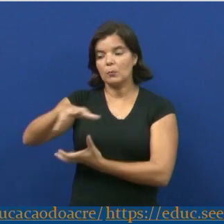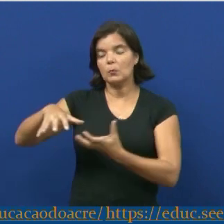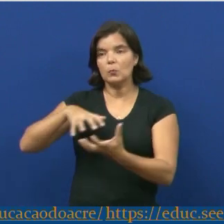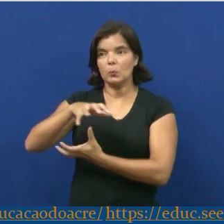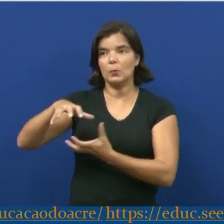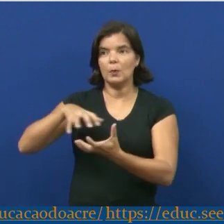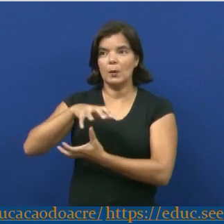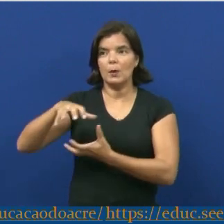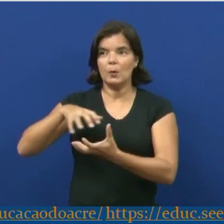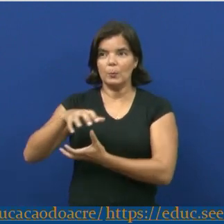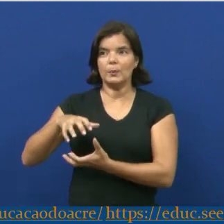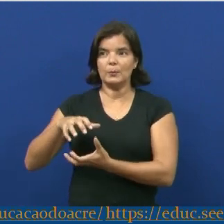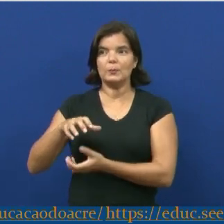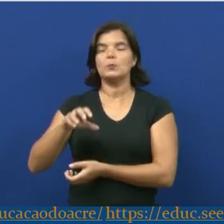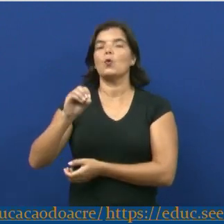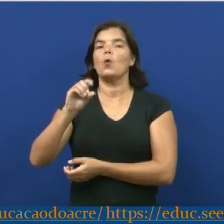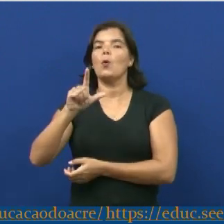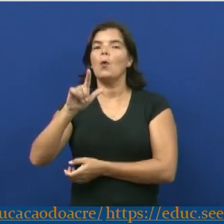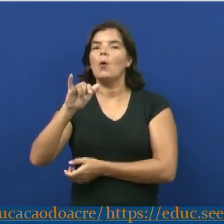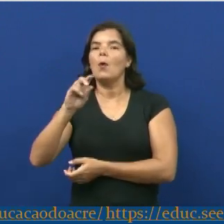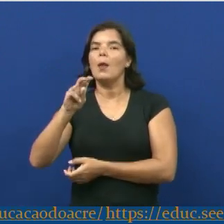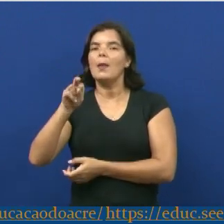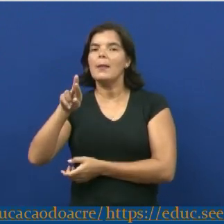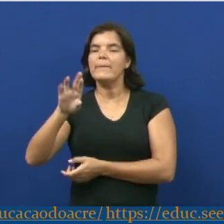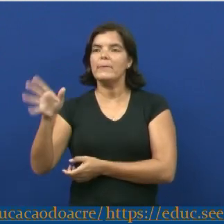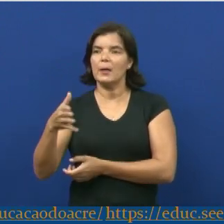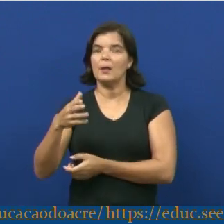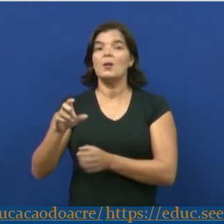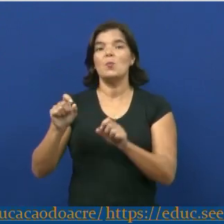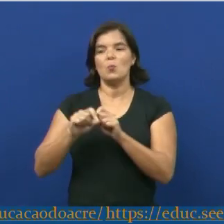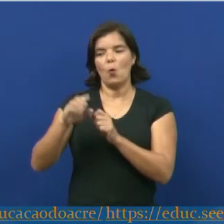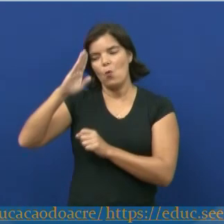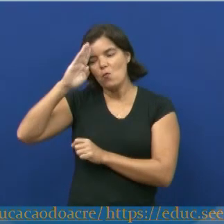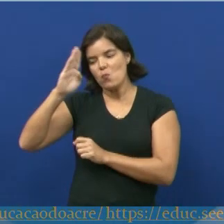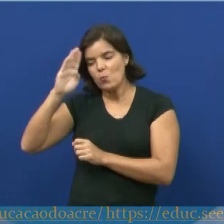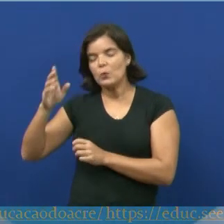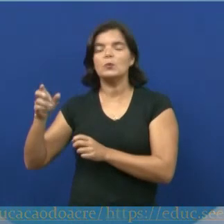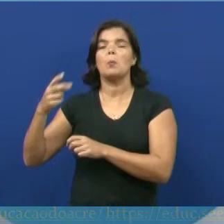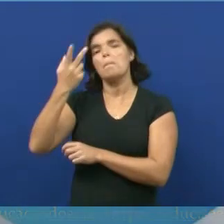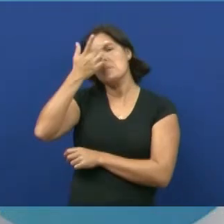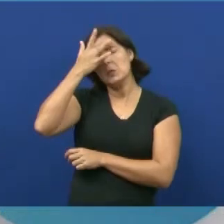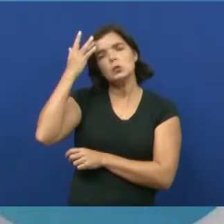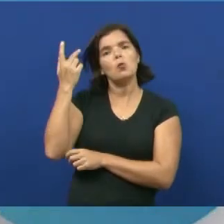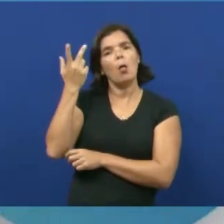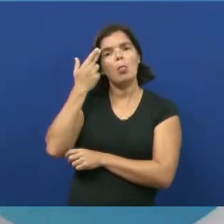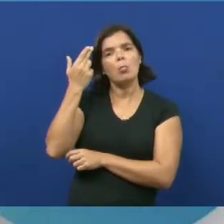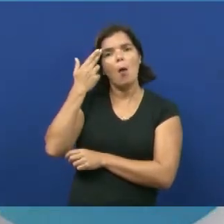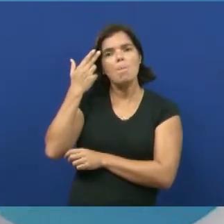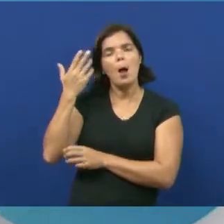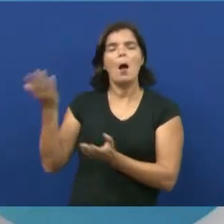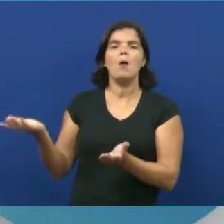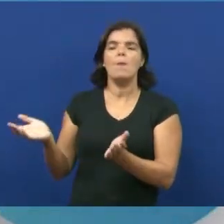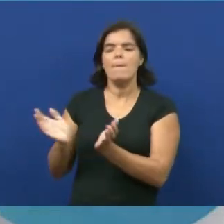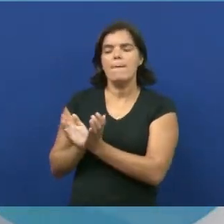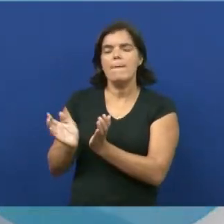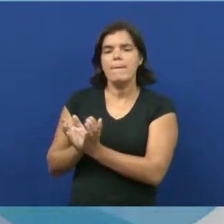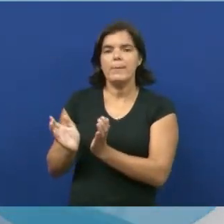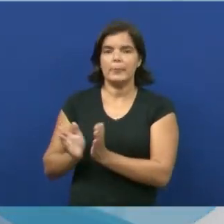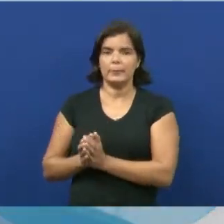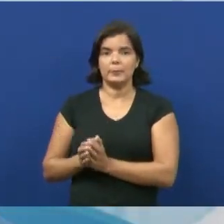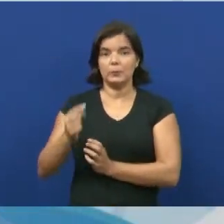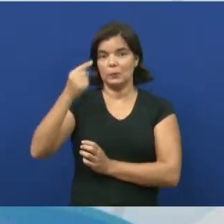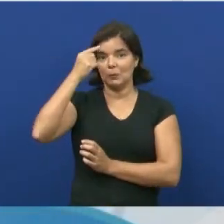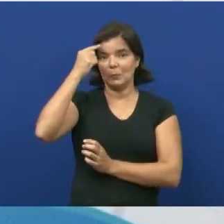Oliver Cromwell com um exército formado por camponeses, por pessoas comuns. Esse exército vai ser chamado de